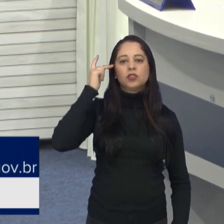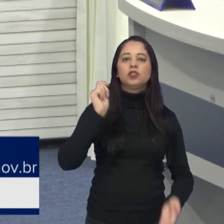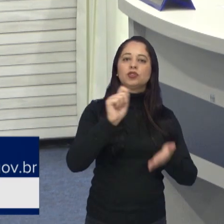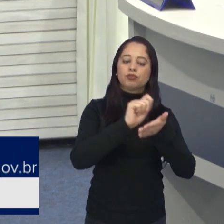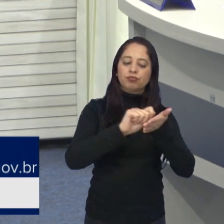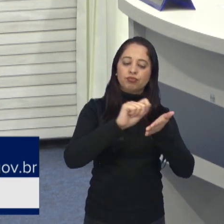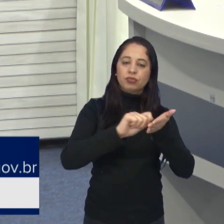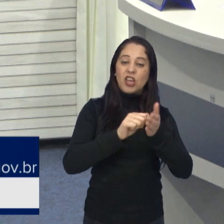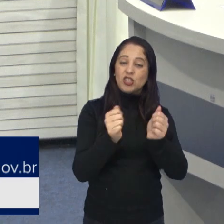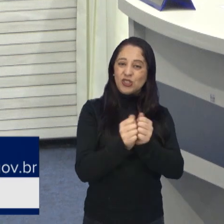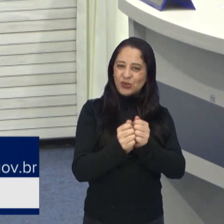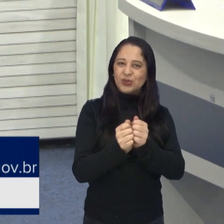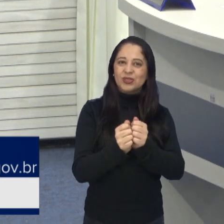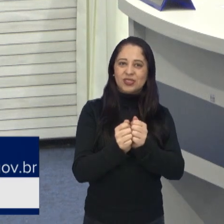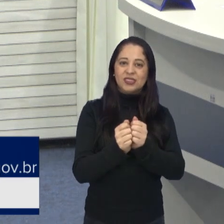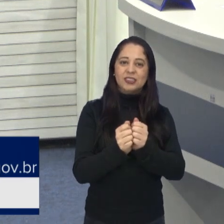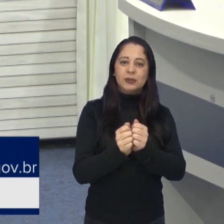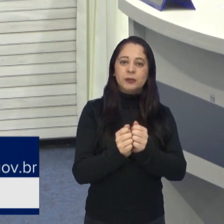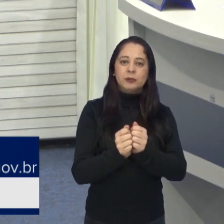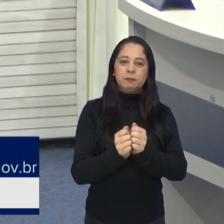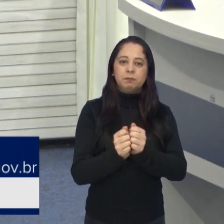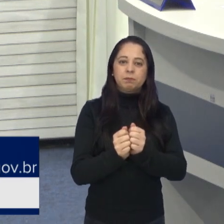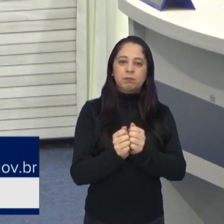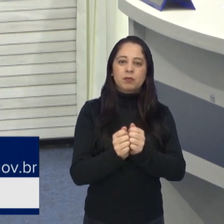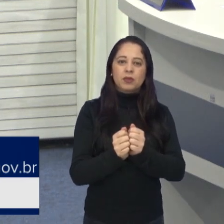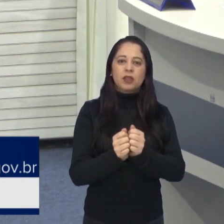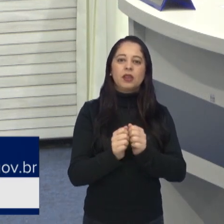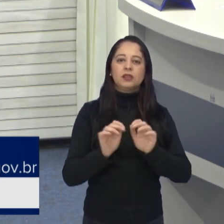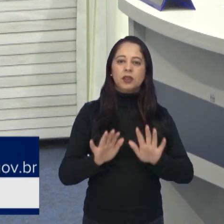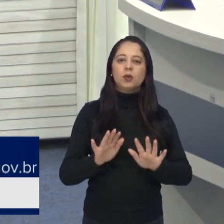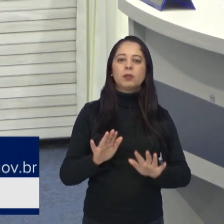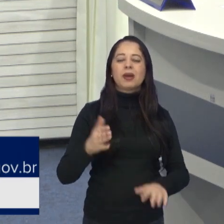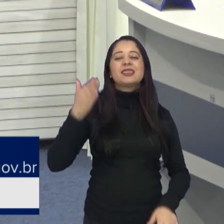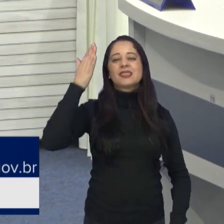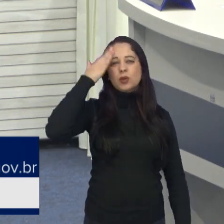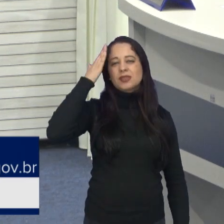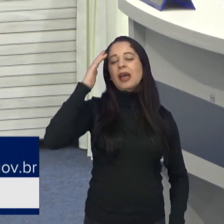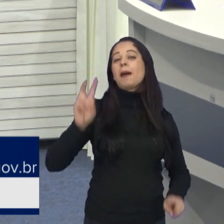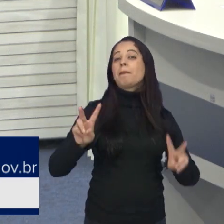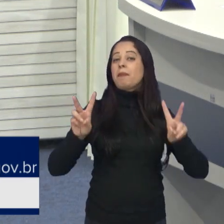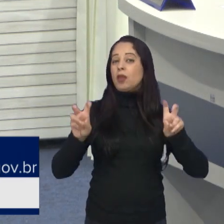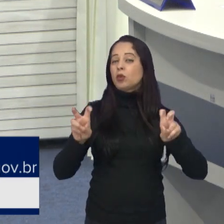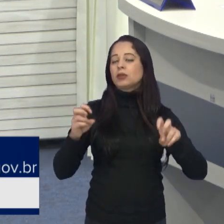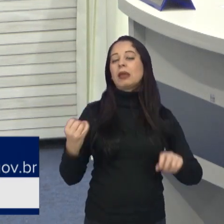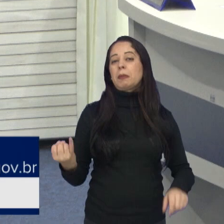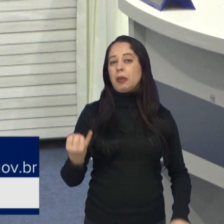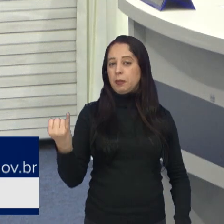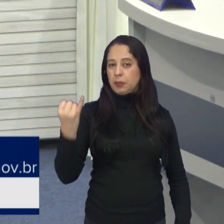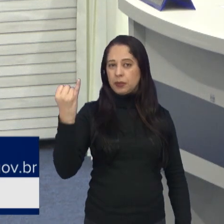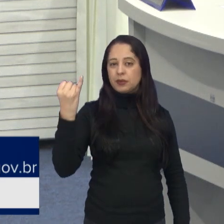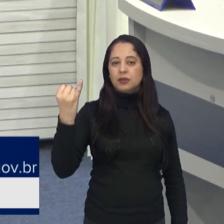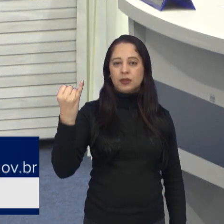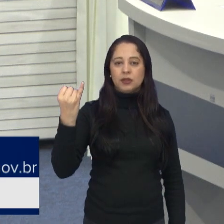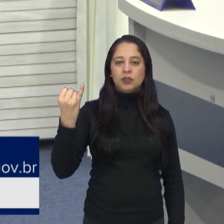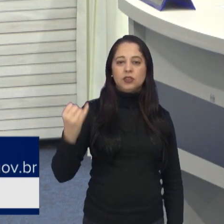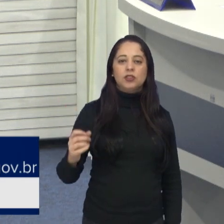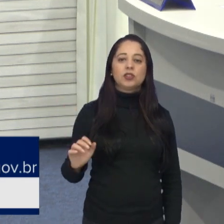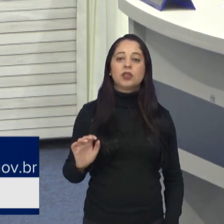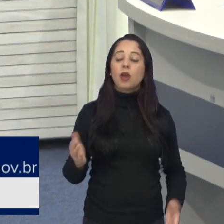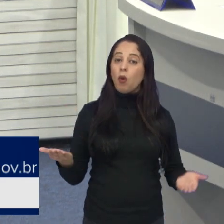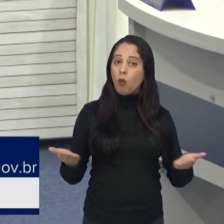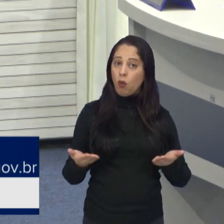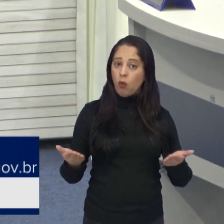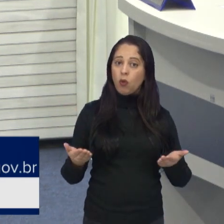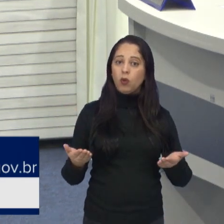parceiro da farmácia, e a gente sabia que o assunto era muito importante para a cidade, e hoje a gente